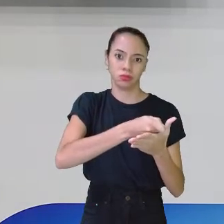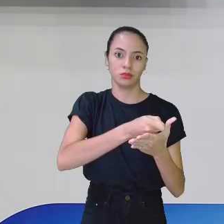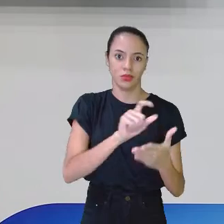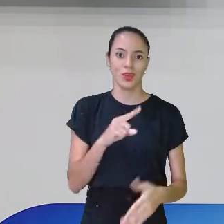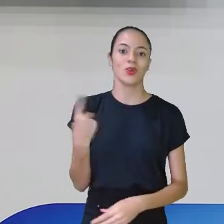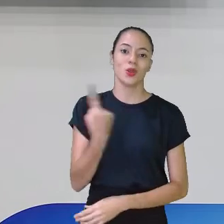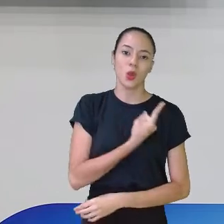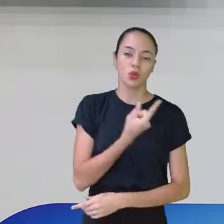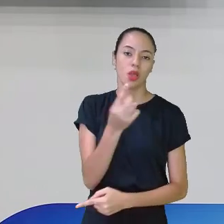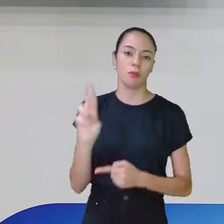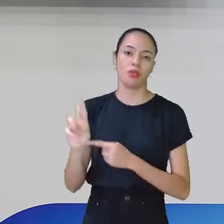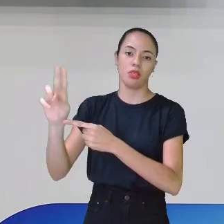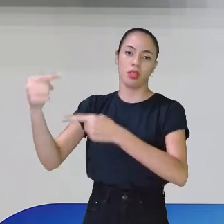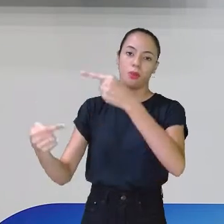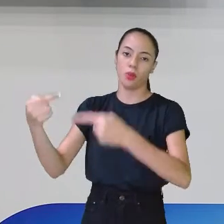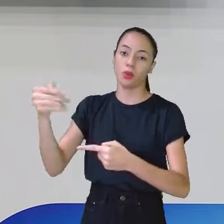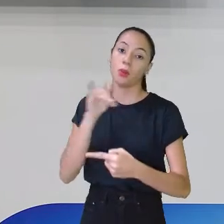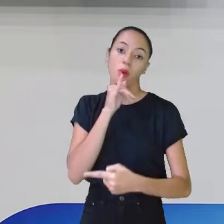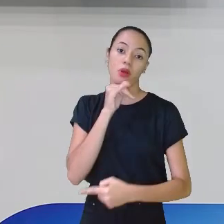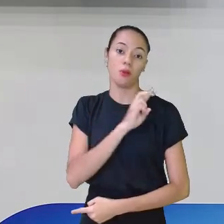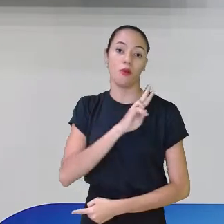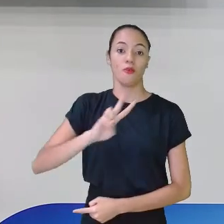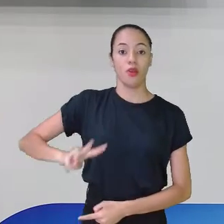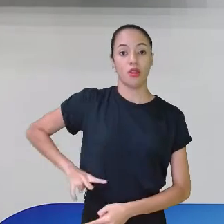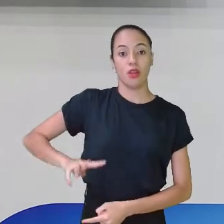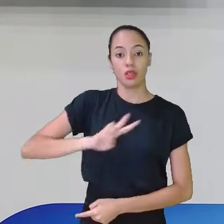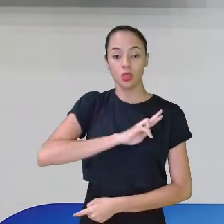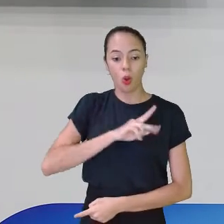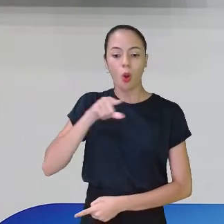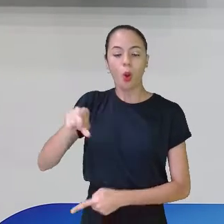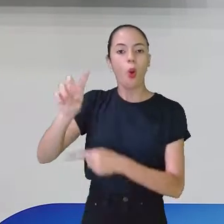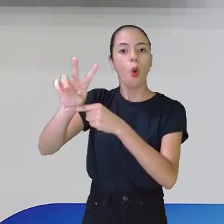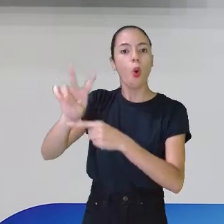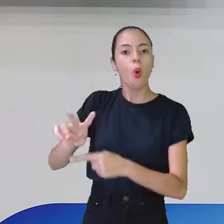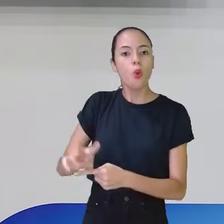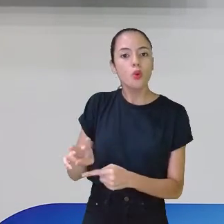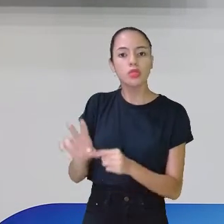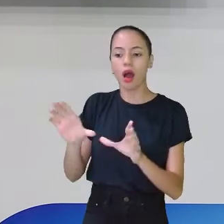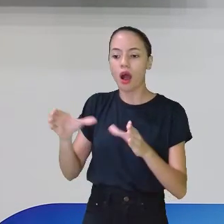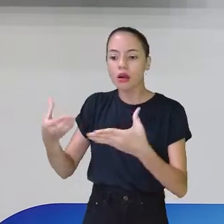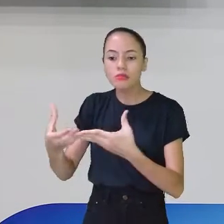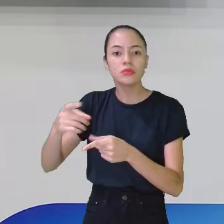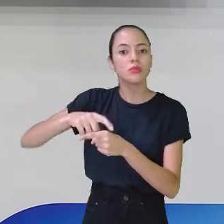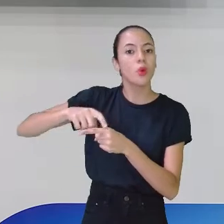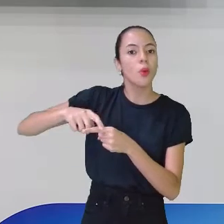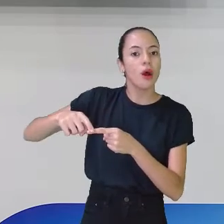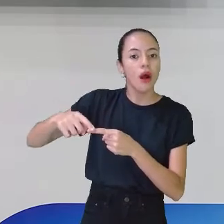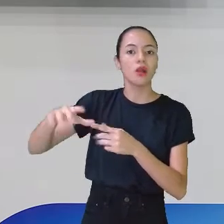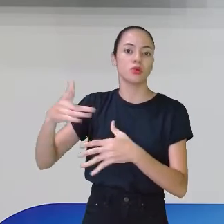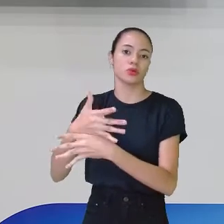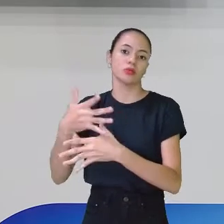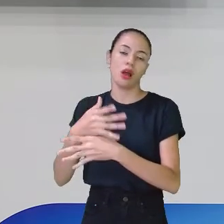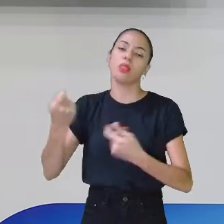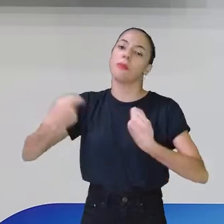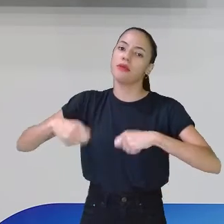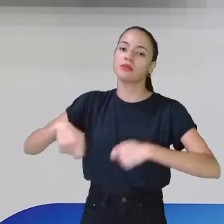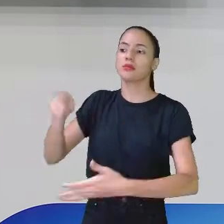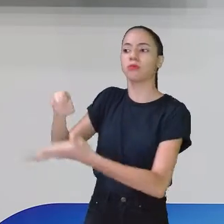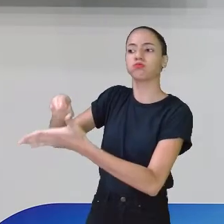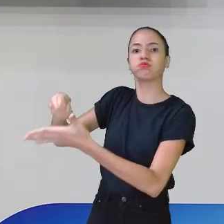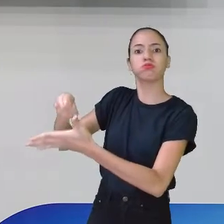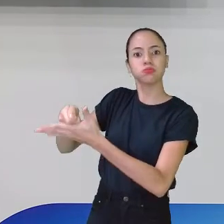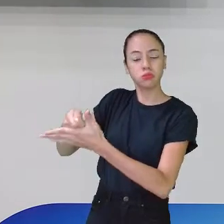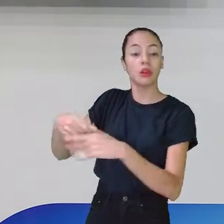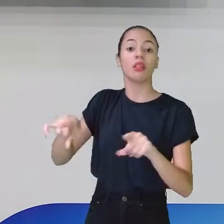mesmo. vereadores, né? Para que cuide da nossa comunidade, do nosso bairro, da nossa cidade, né? Olhar os